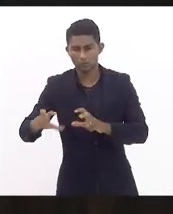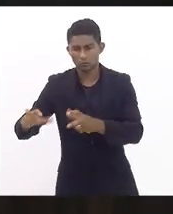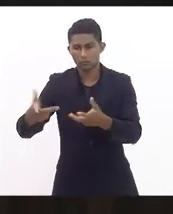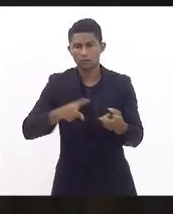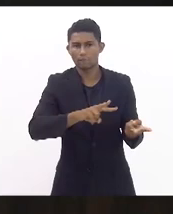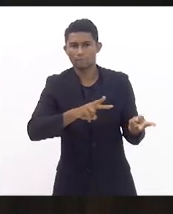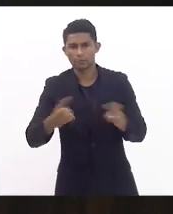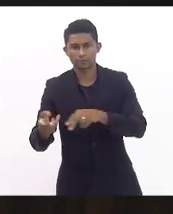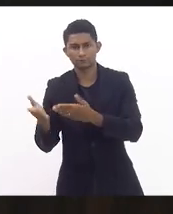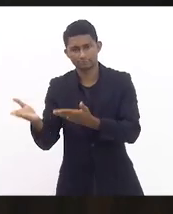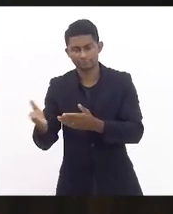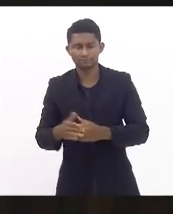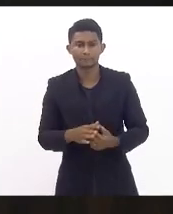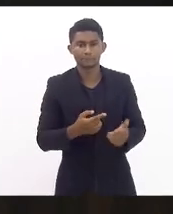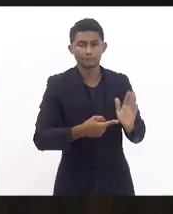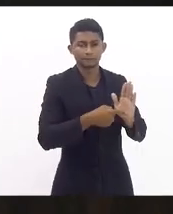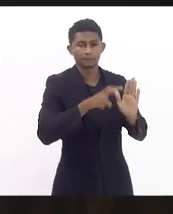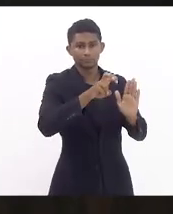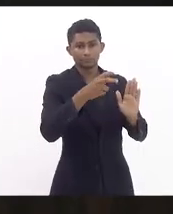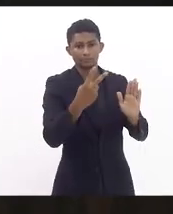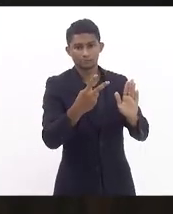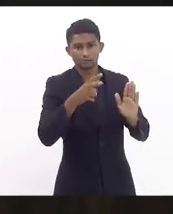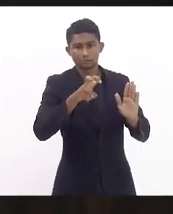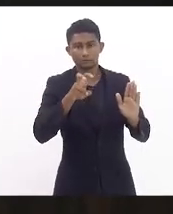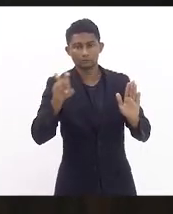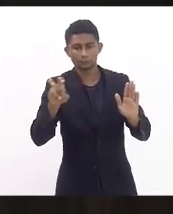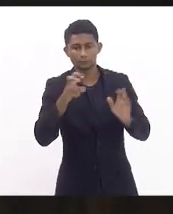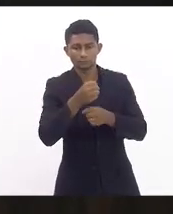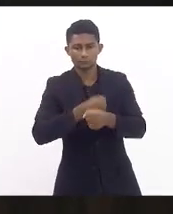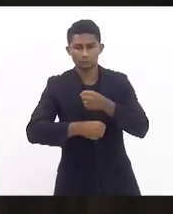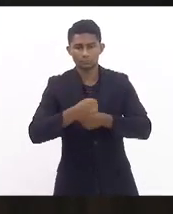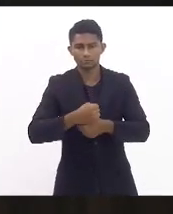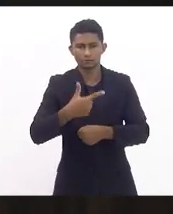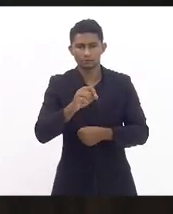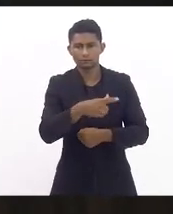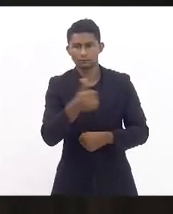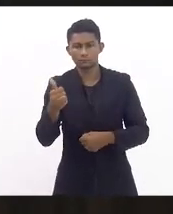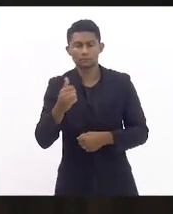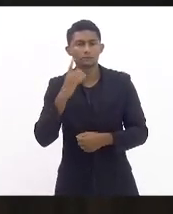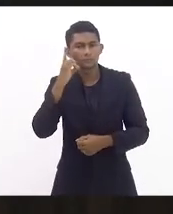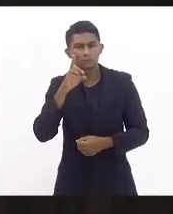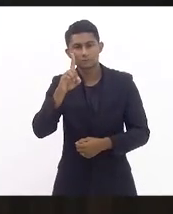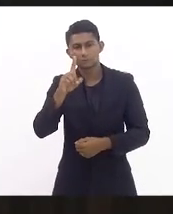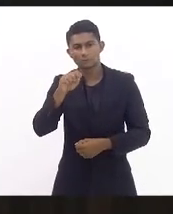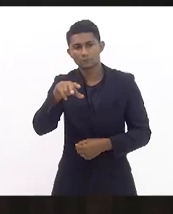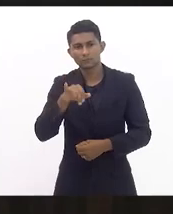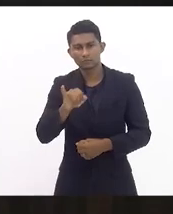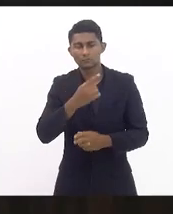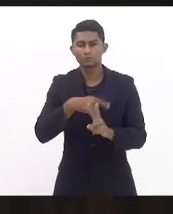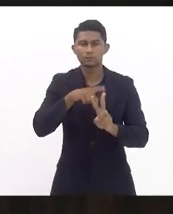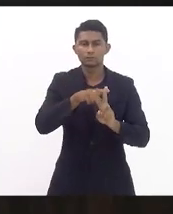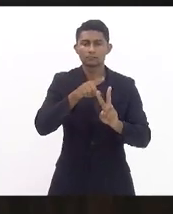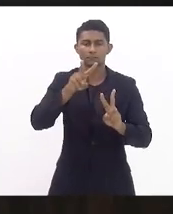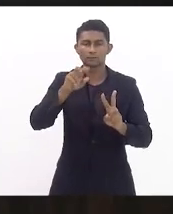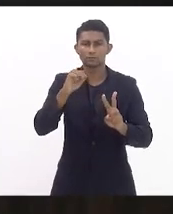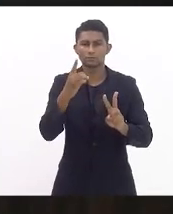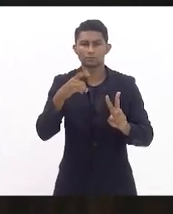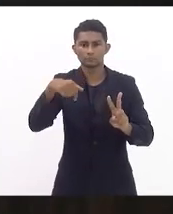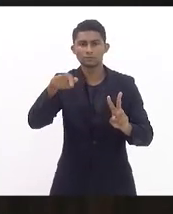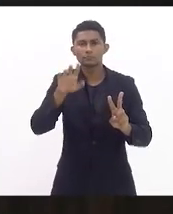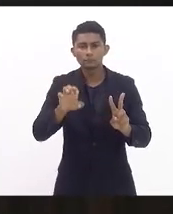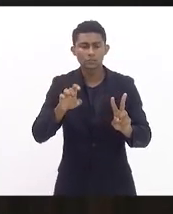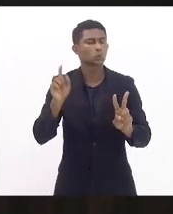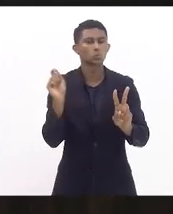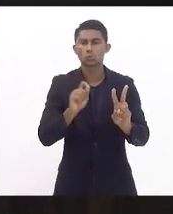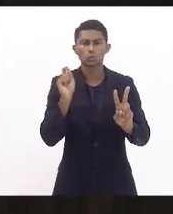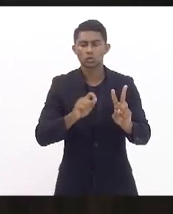Projeto de Lei 5255, de 21, de autoria da deputada Dani Monteiro. Dos deputados Dani Monteiro e Valdeir Carneiro, que concede isenção